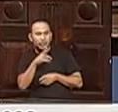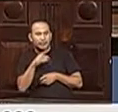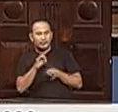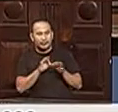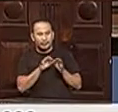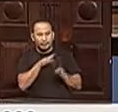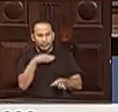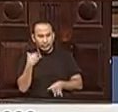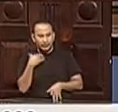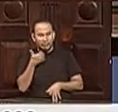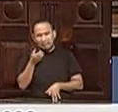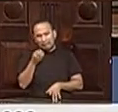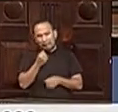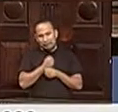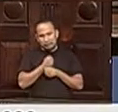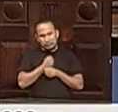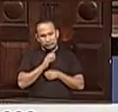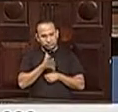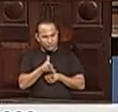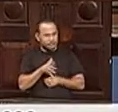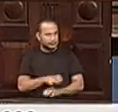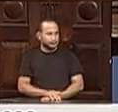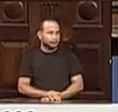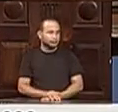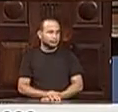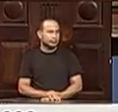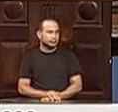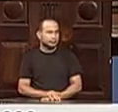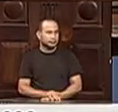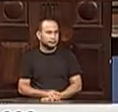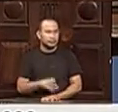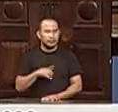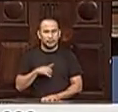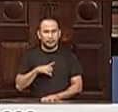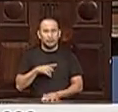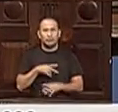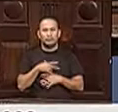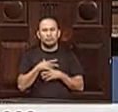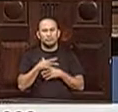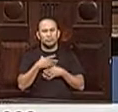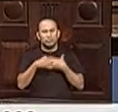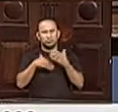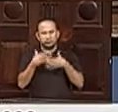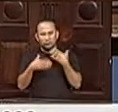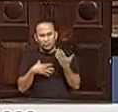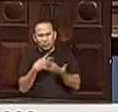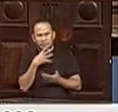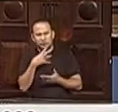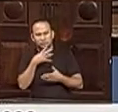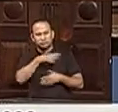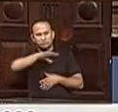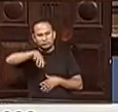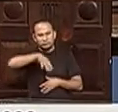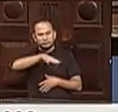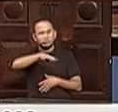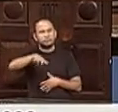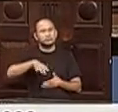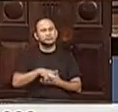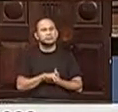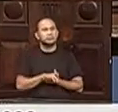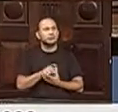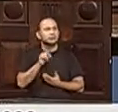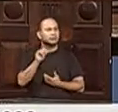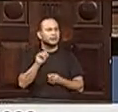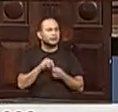mais de 10 anos, um acúmulo de conhecimento nessa área que